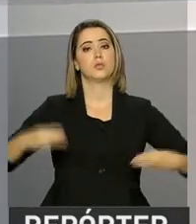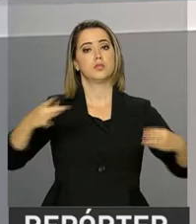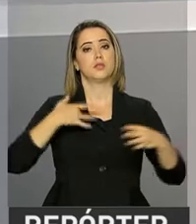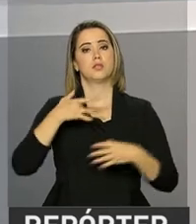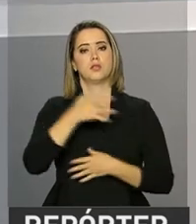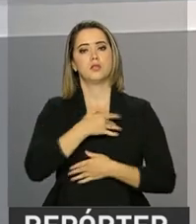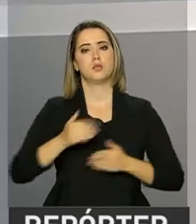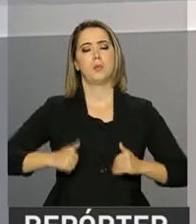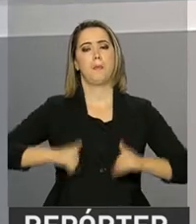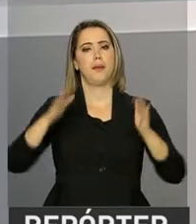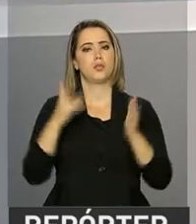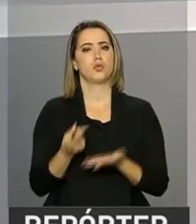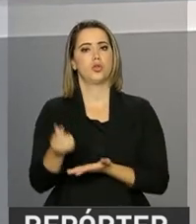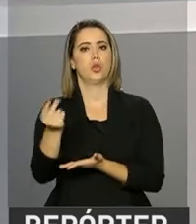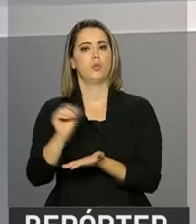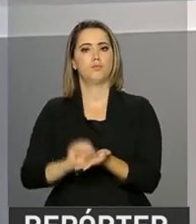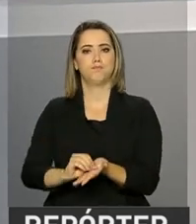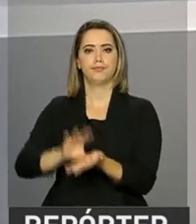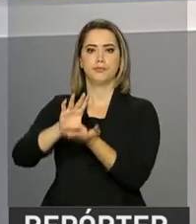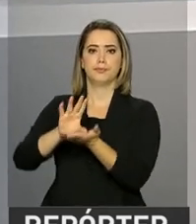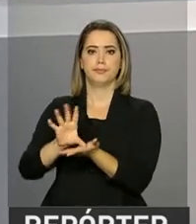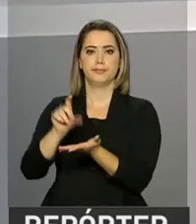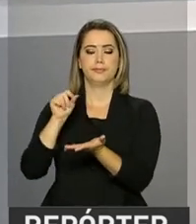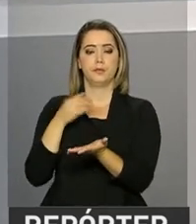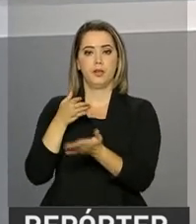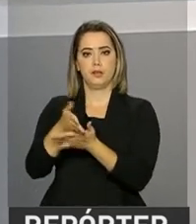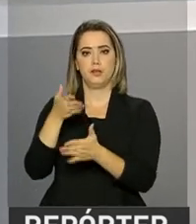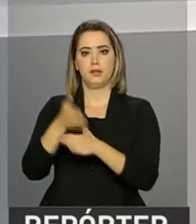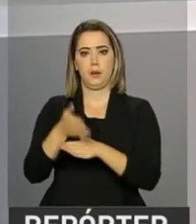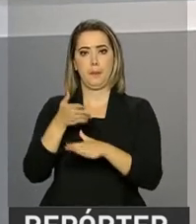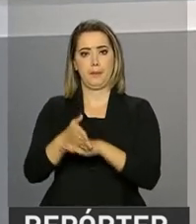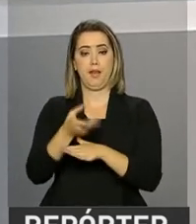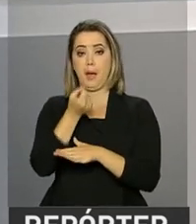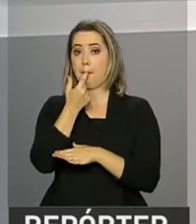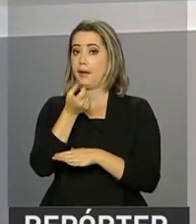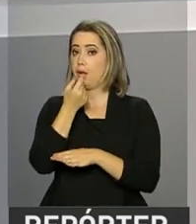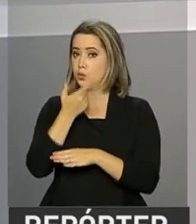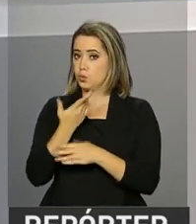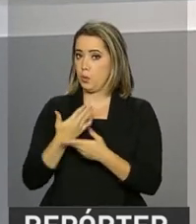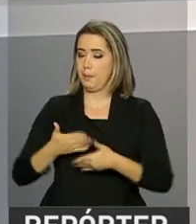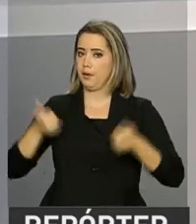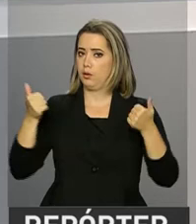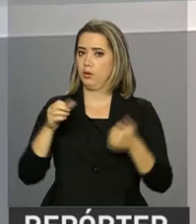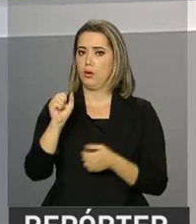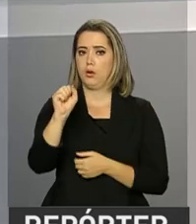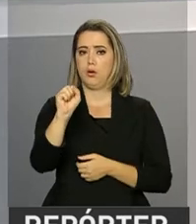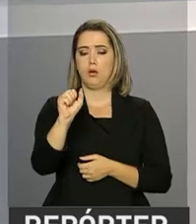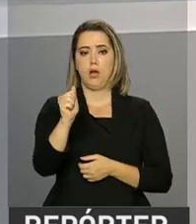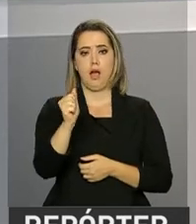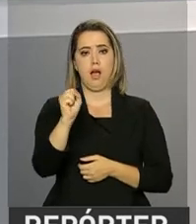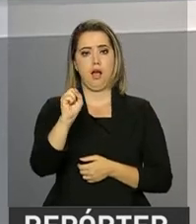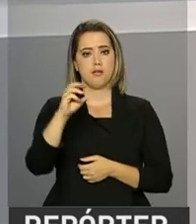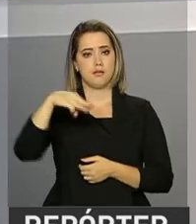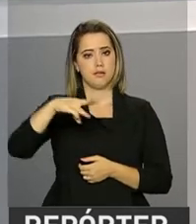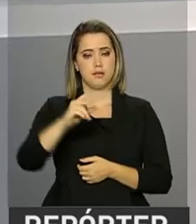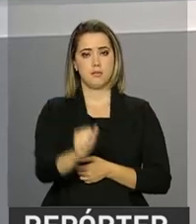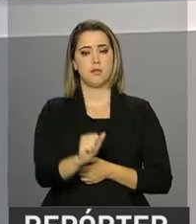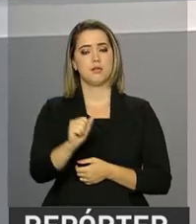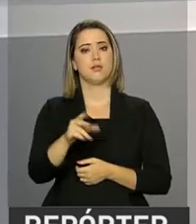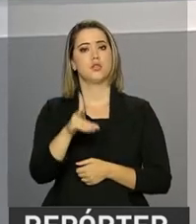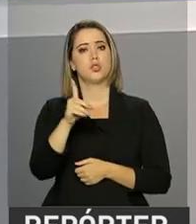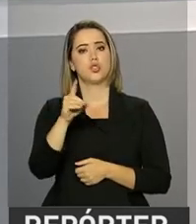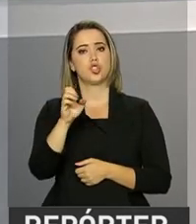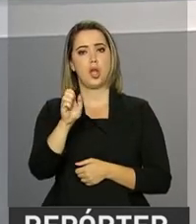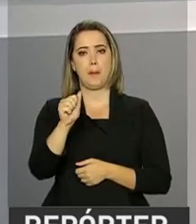aumentar o repasse de recursos e ampliar o acesso a medicamentos para doenças como asma diabetes e hipertensão